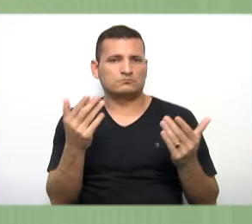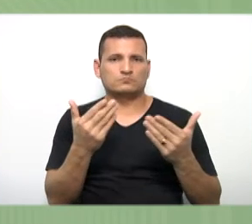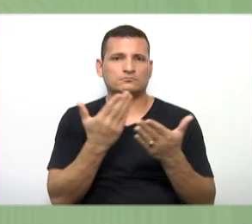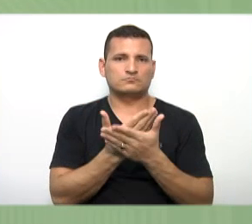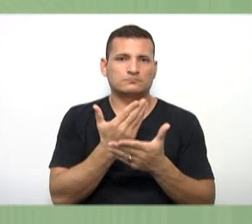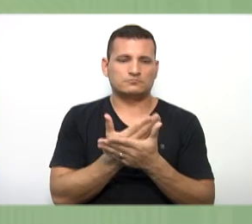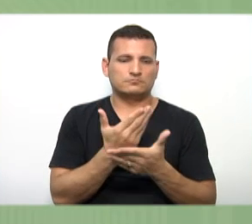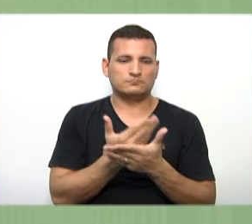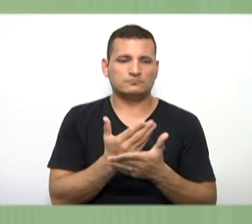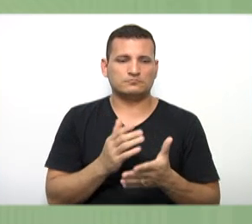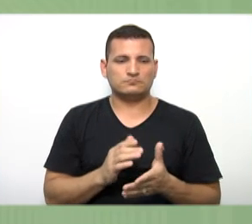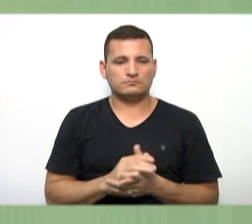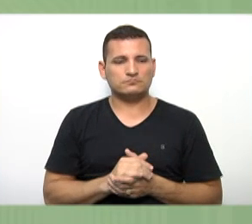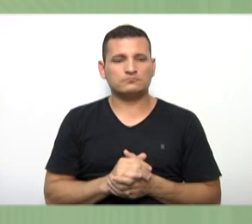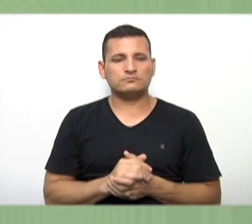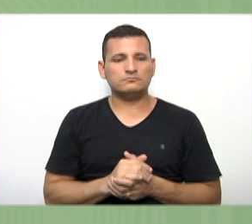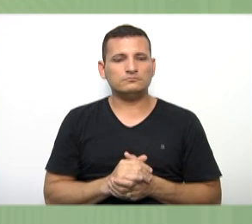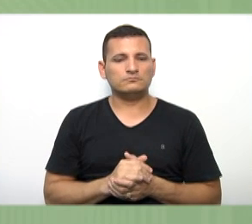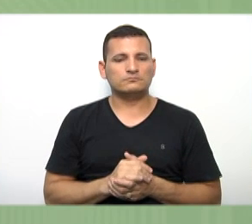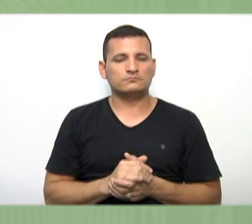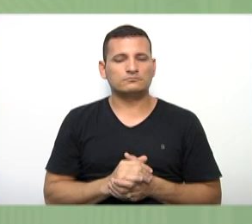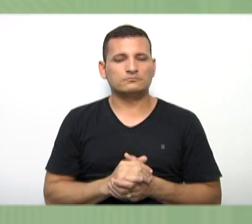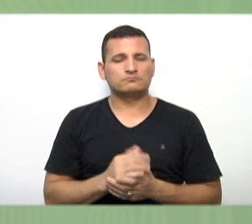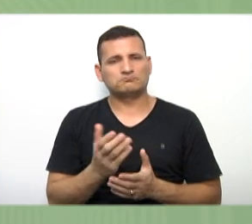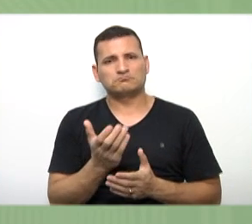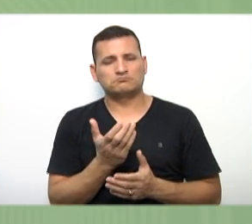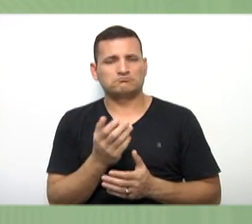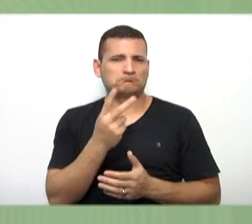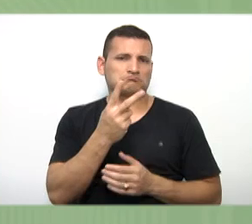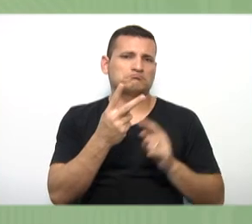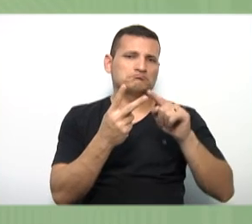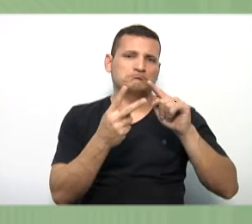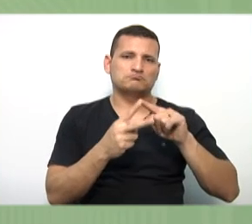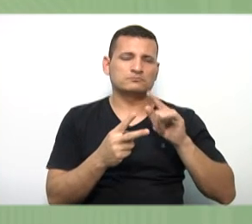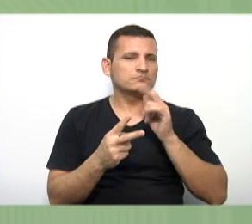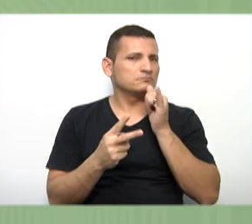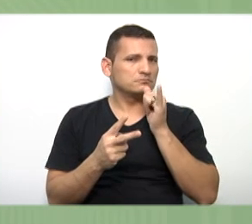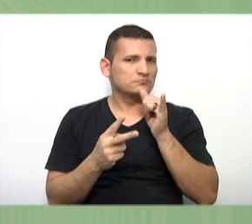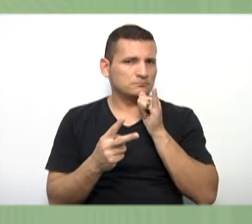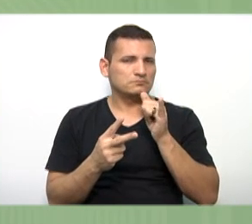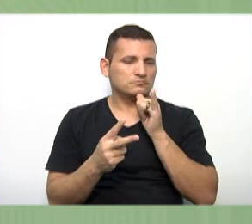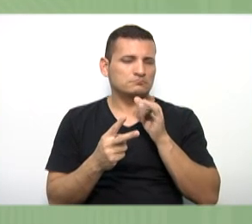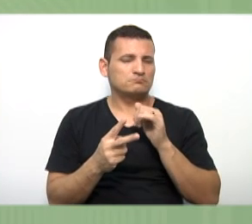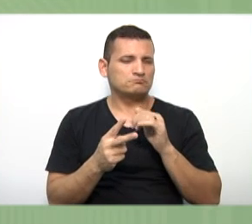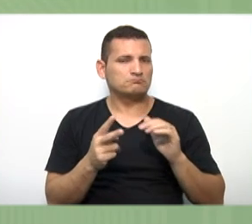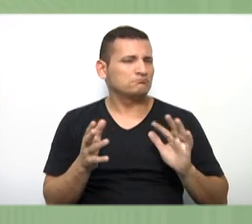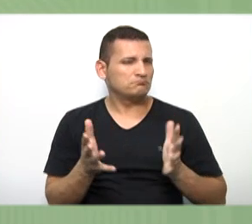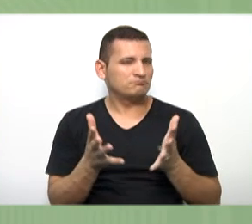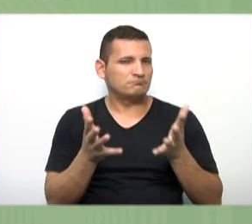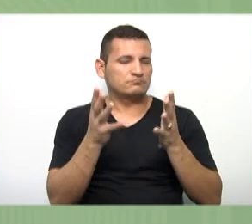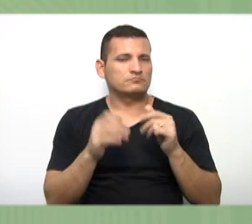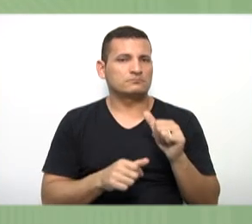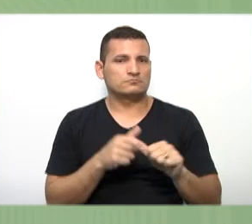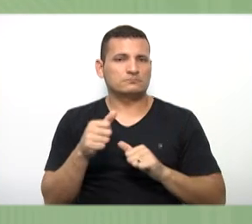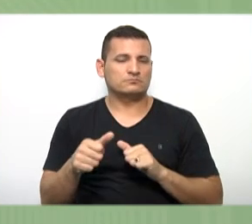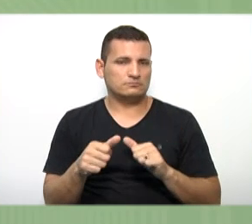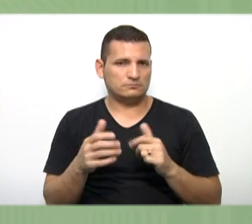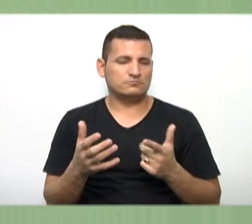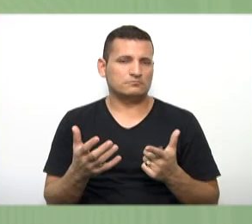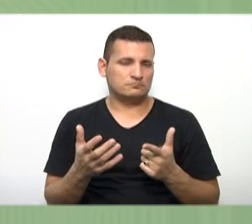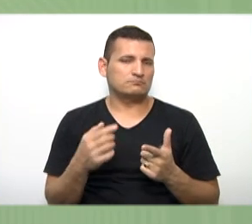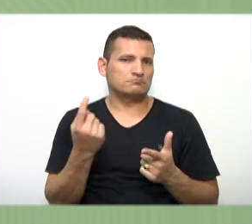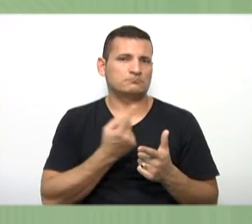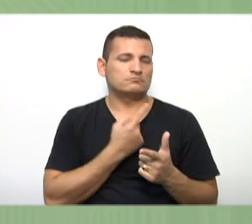hoje. E aí nós queremos pelo menos 2 fatores que impulsionam a mudança para a gente